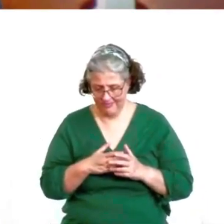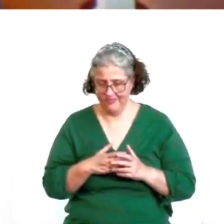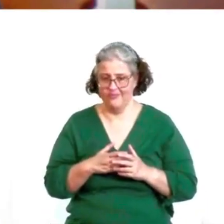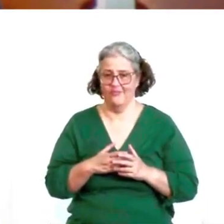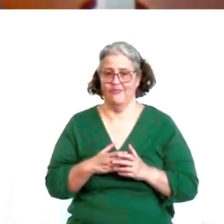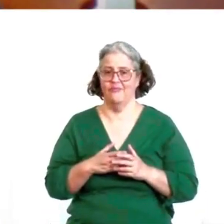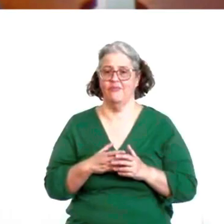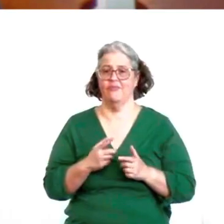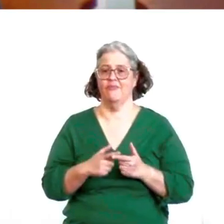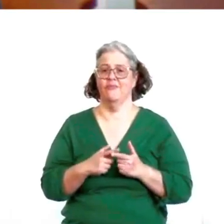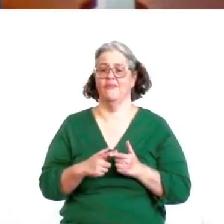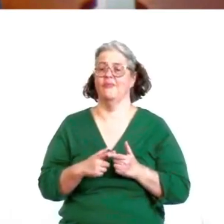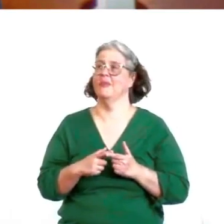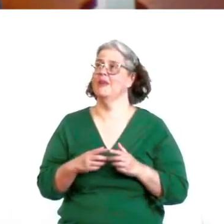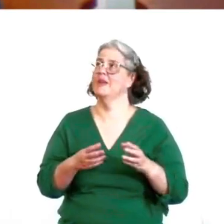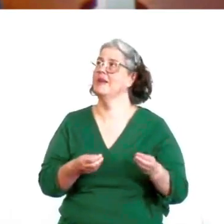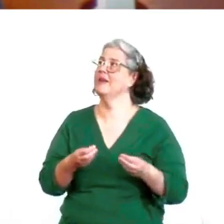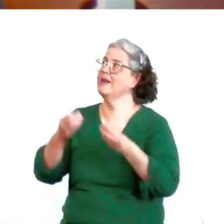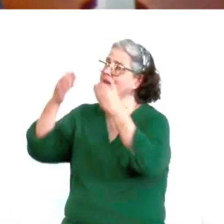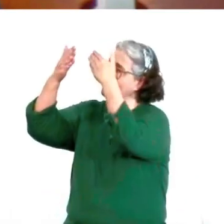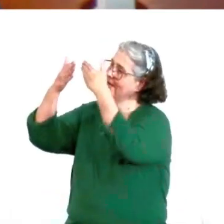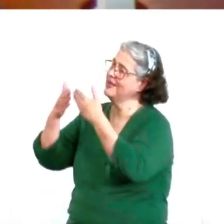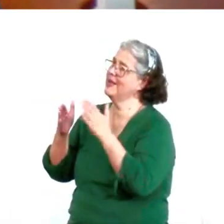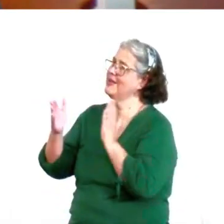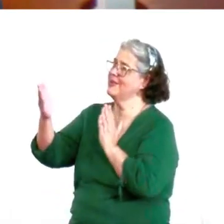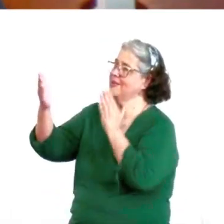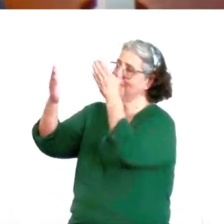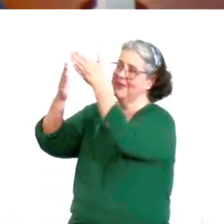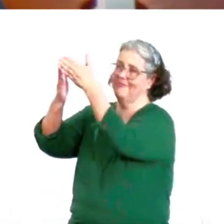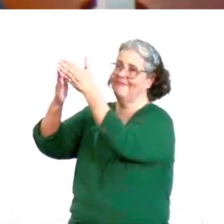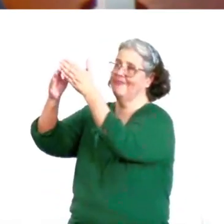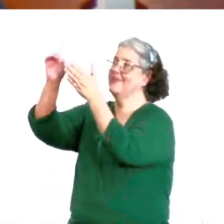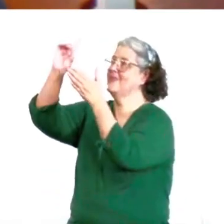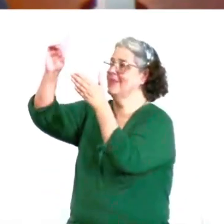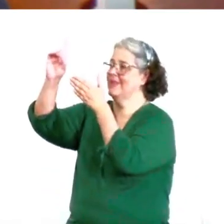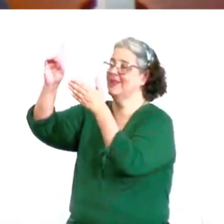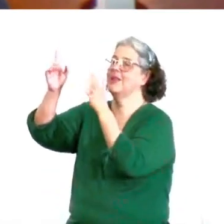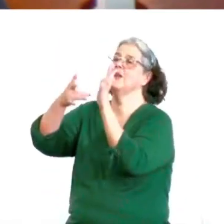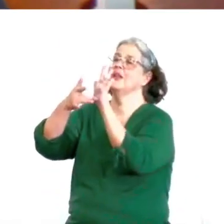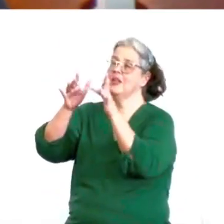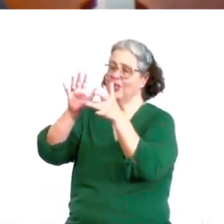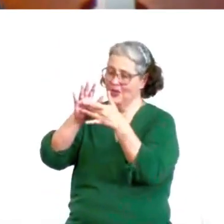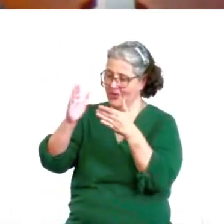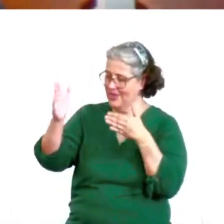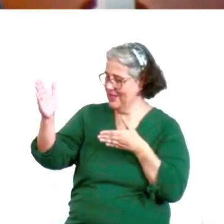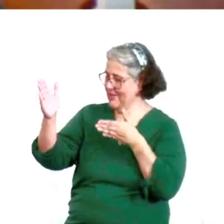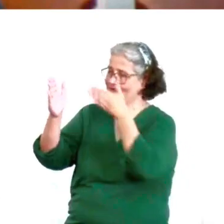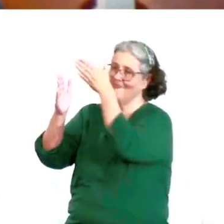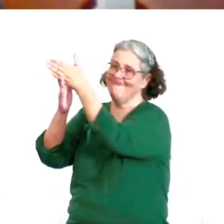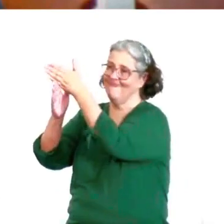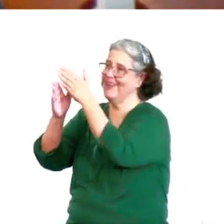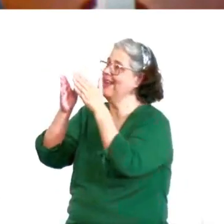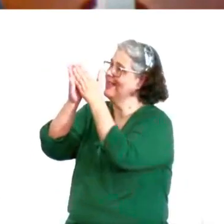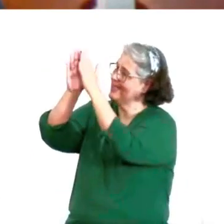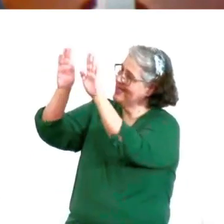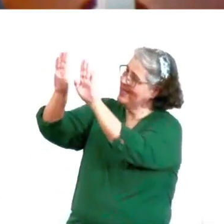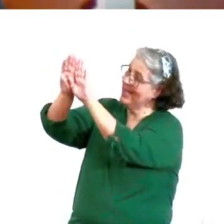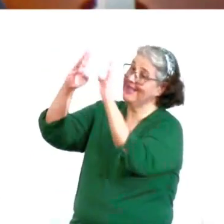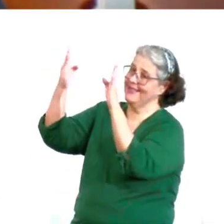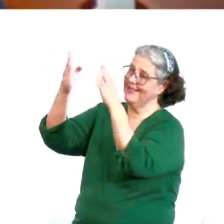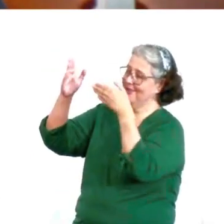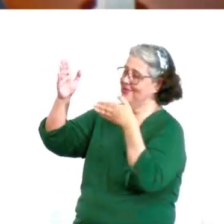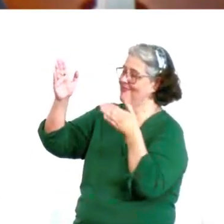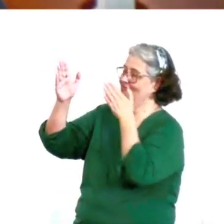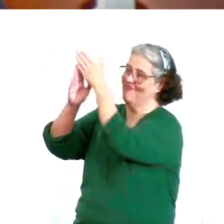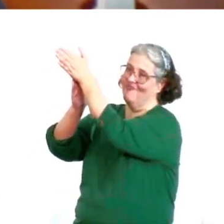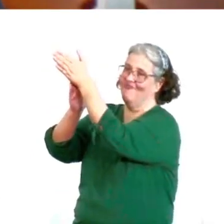se chegar diante de Deus está aberto. Porque Cristo Jesus rasgou o véu. Esse livre acesso está aqui diante de você.